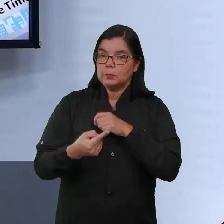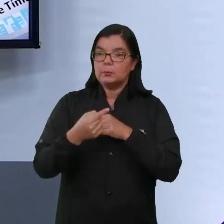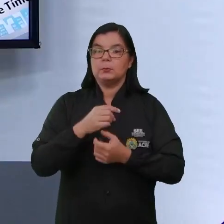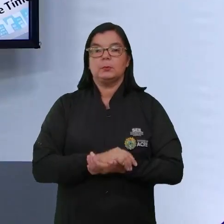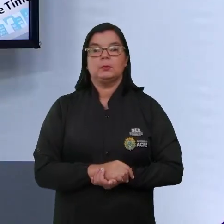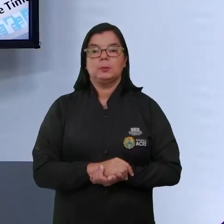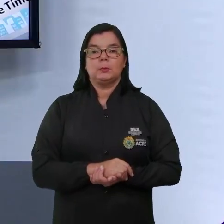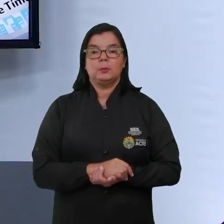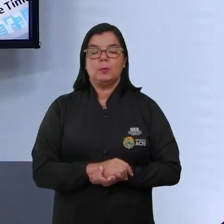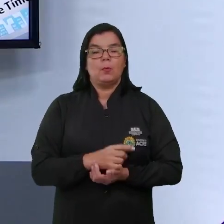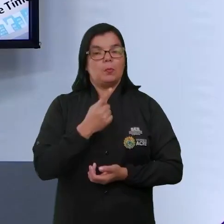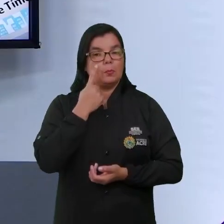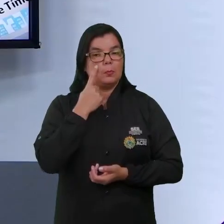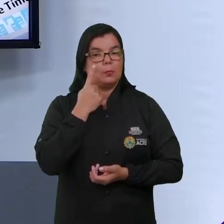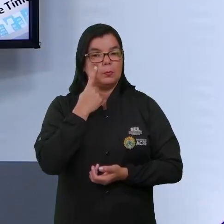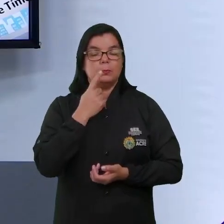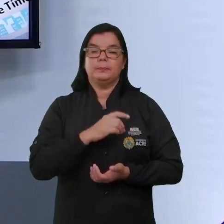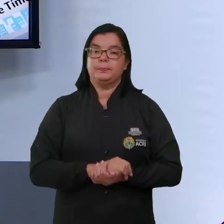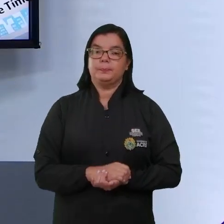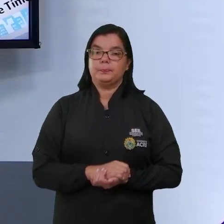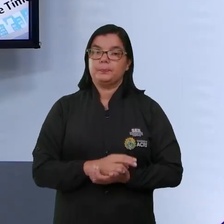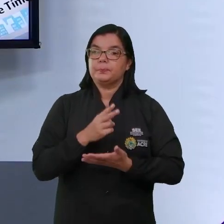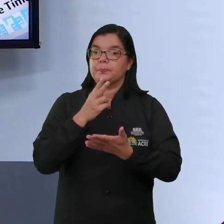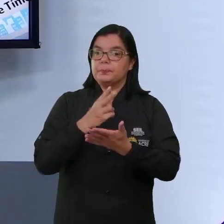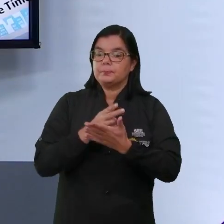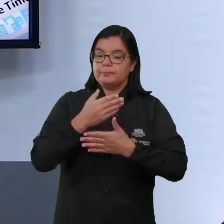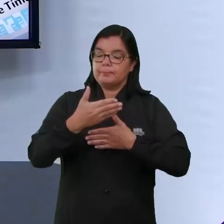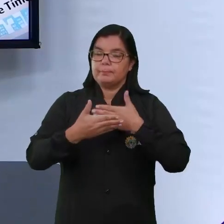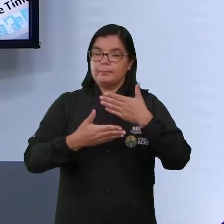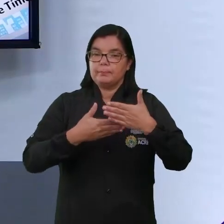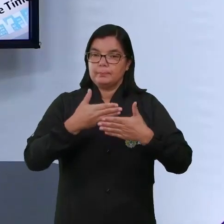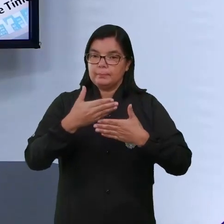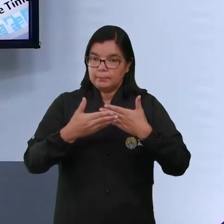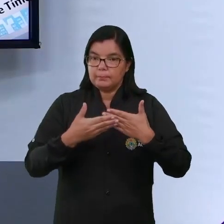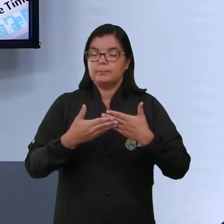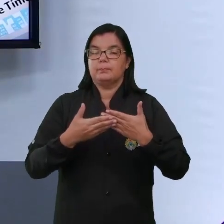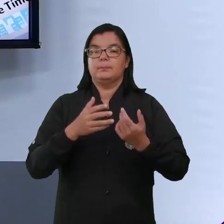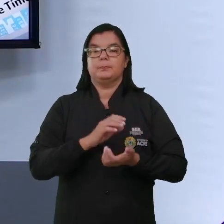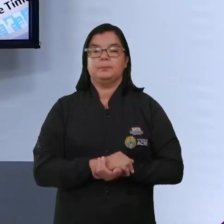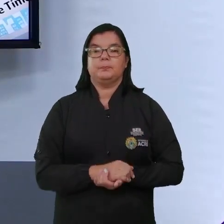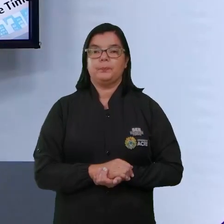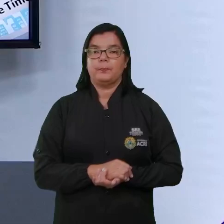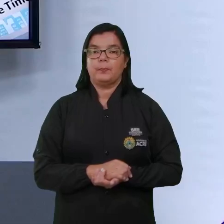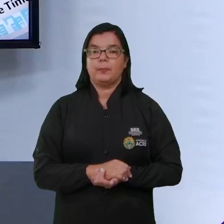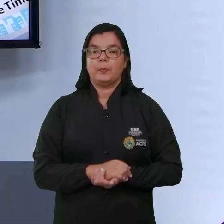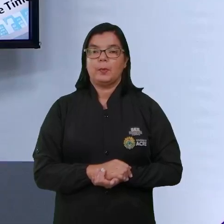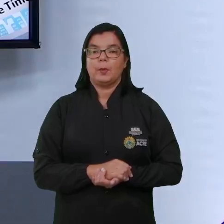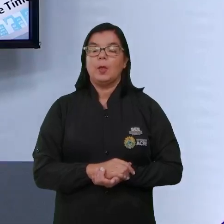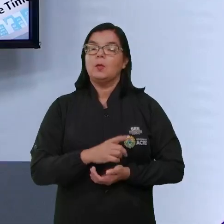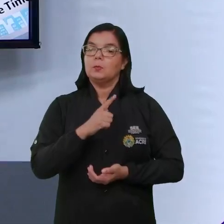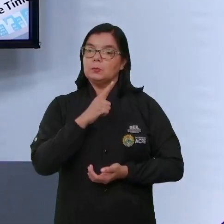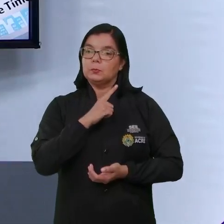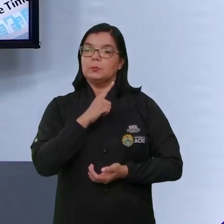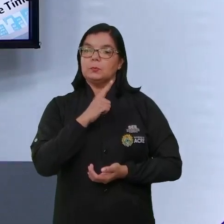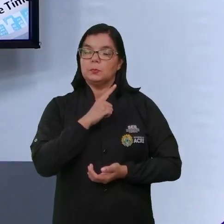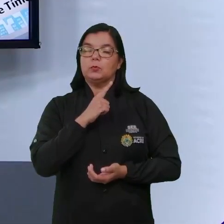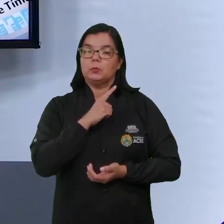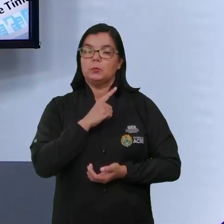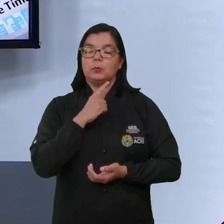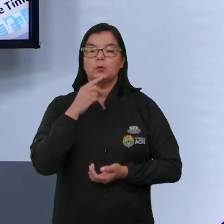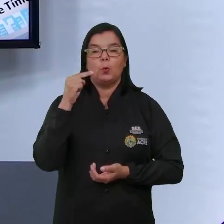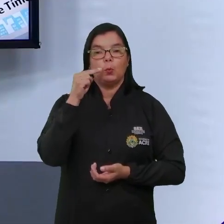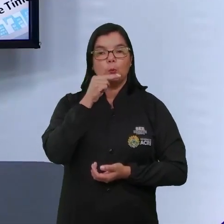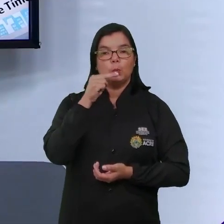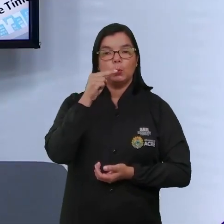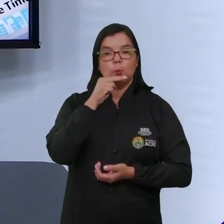isso, prestem bem atenção, sempre num processo evolutivo. Nós tivemos a